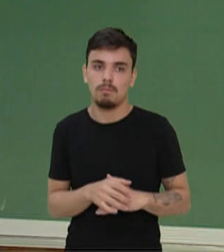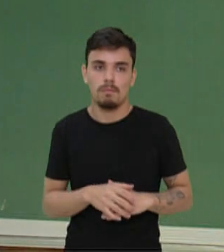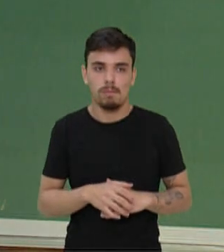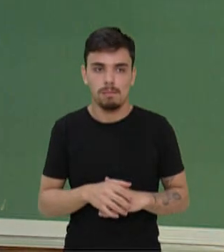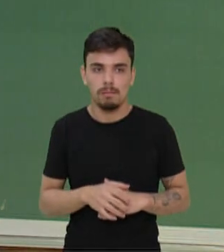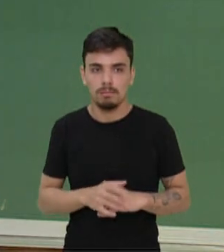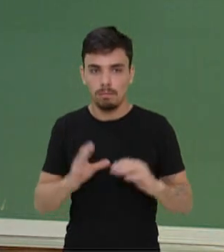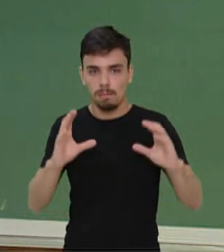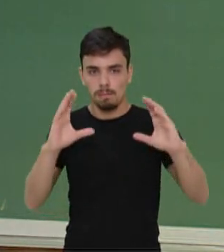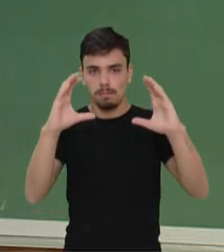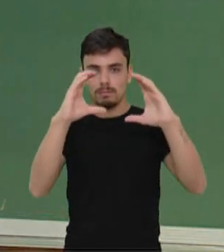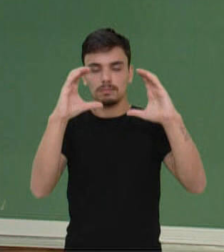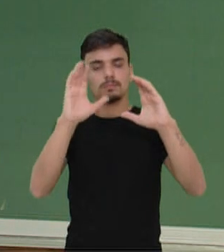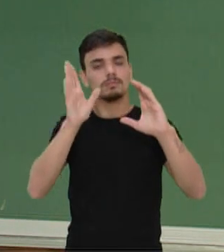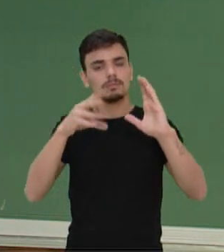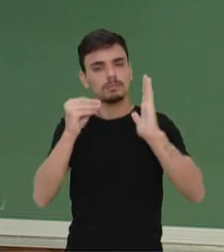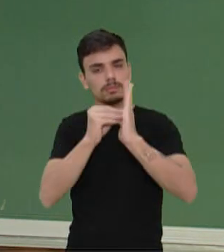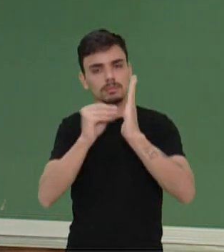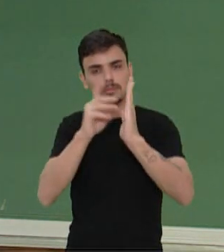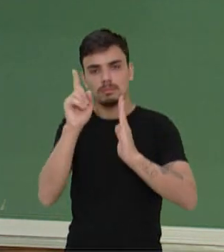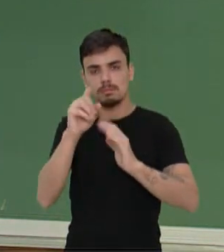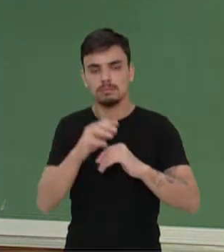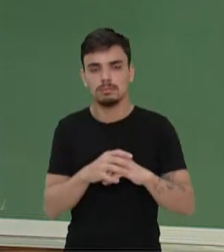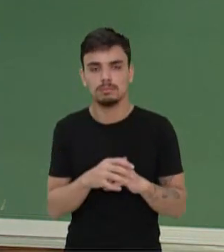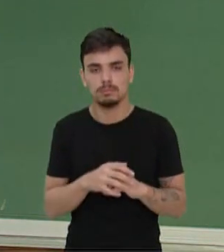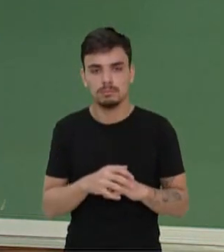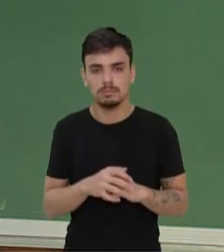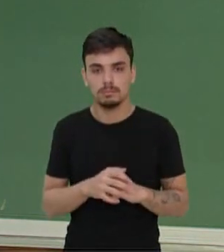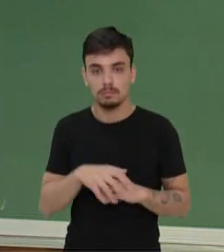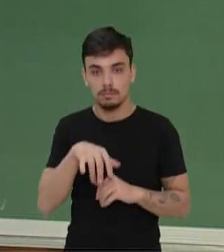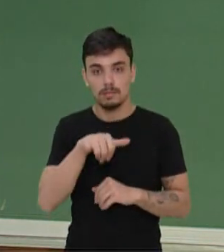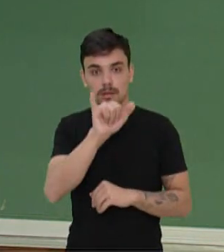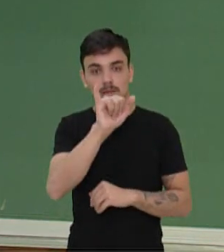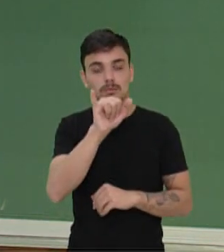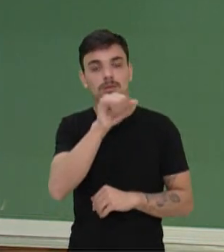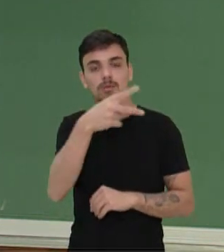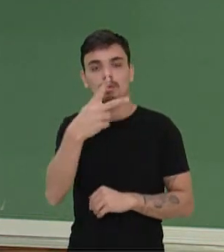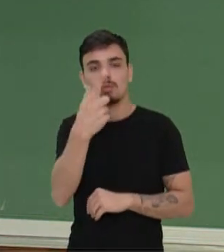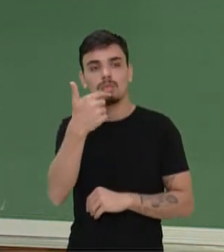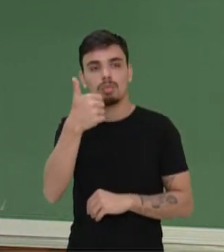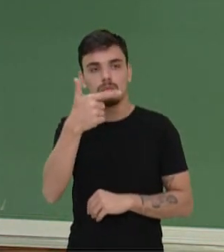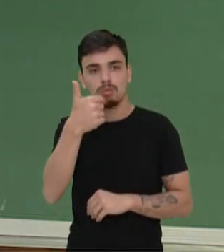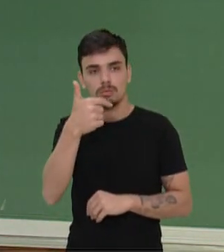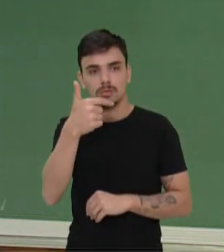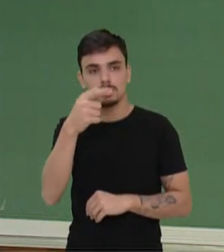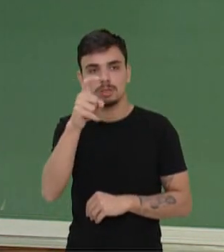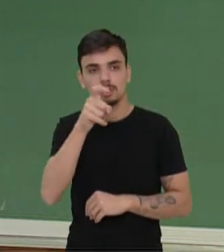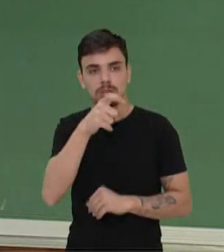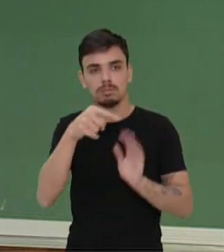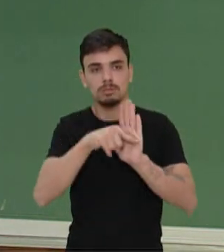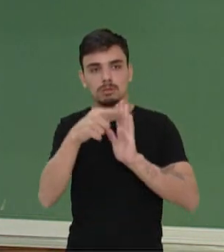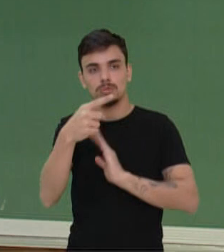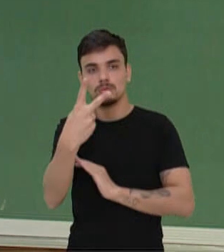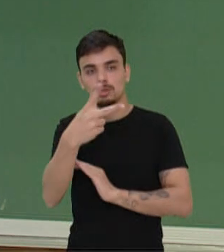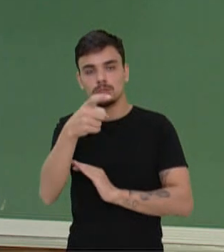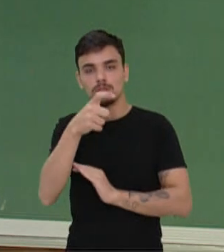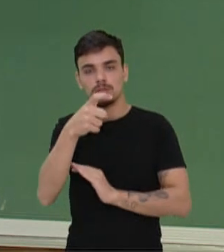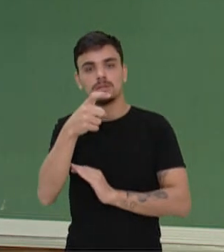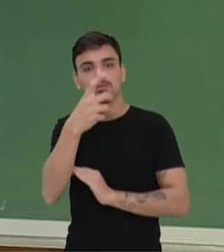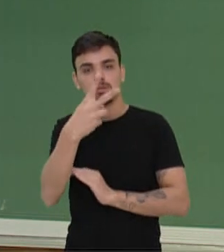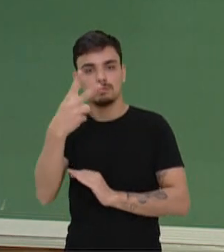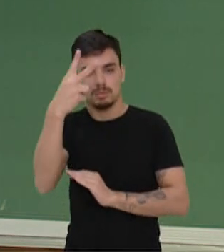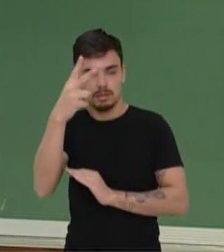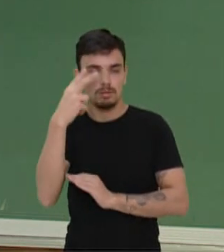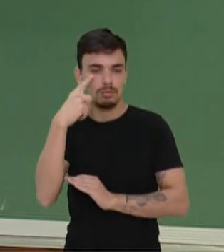função? Já coloquei até aqui em cima para vocês, ó. A função dada é y igual a 12x menos 2x ao quadrado, tá? É uma função